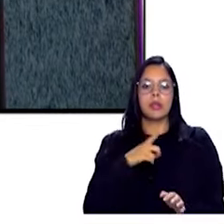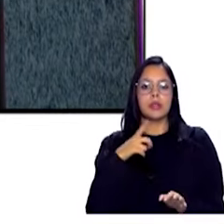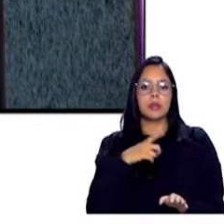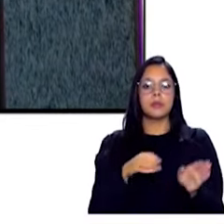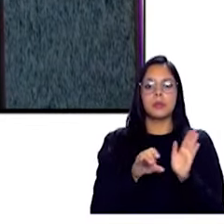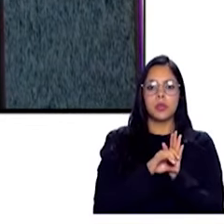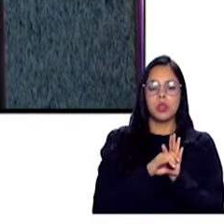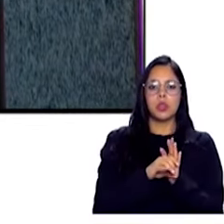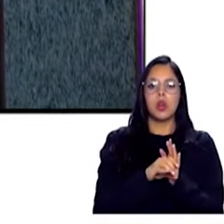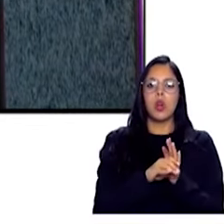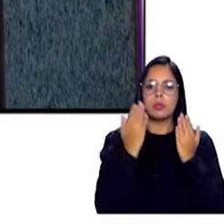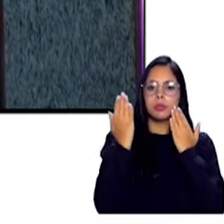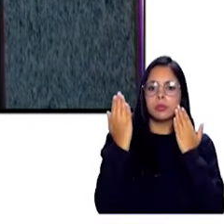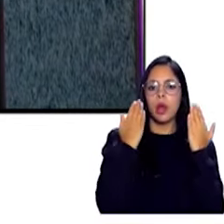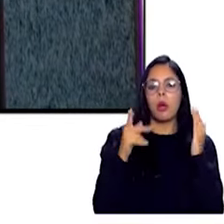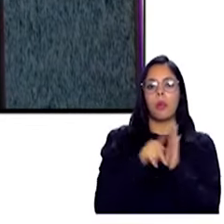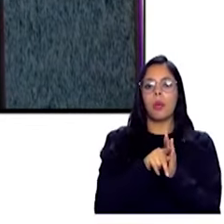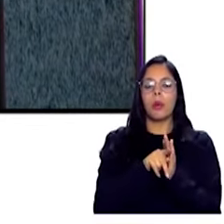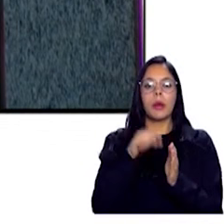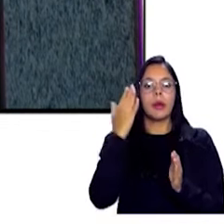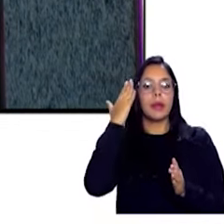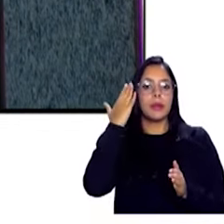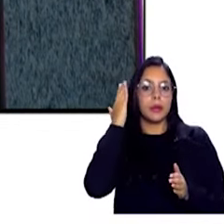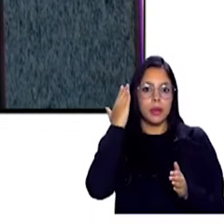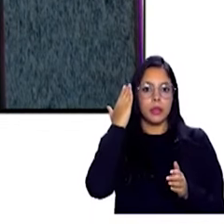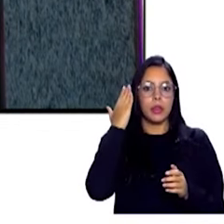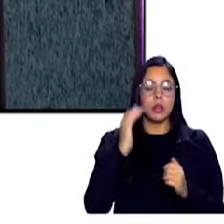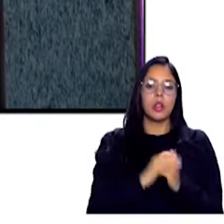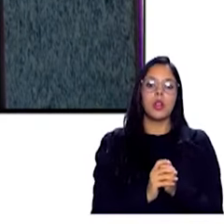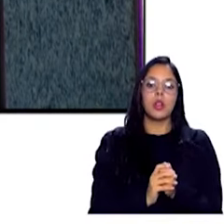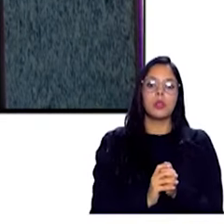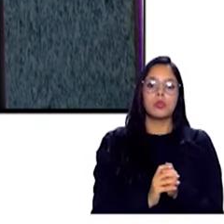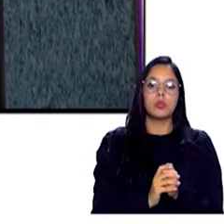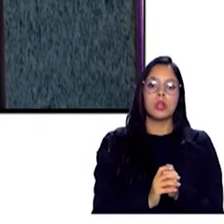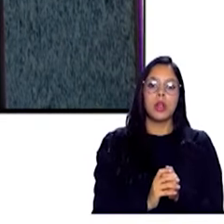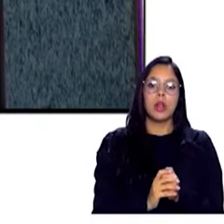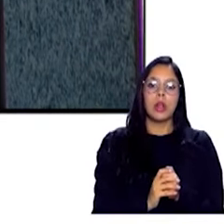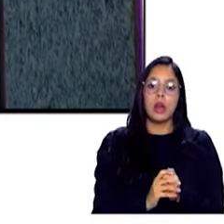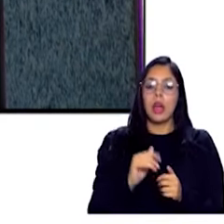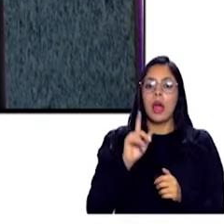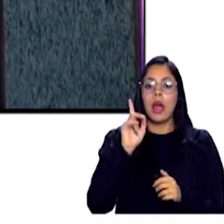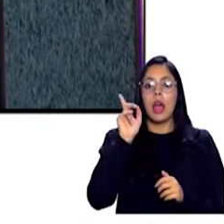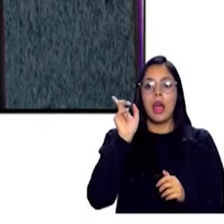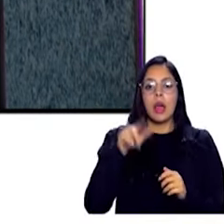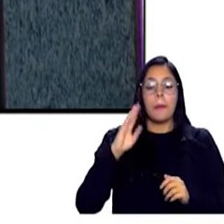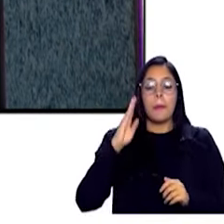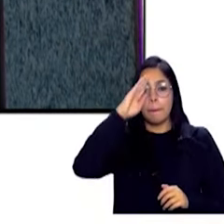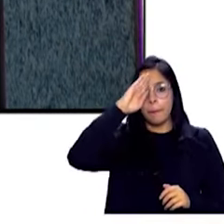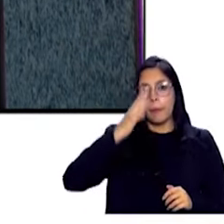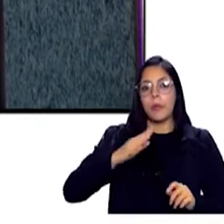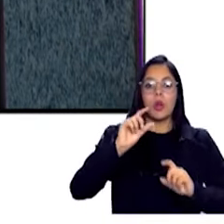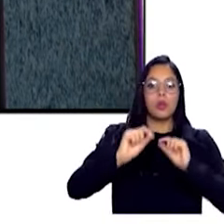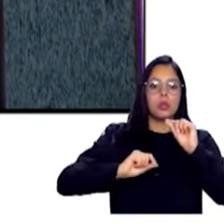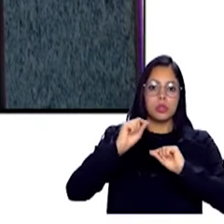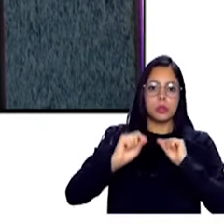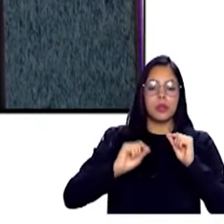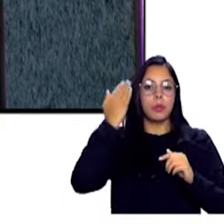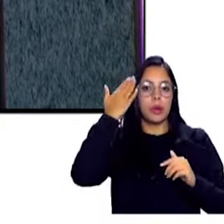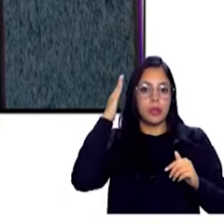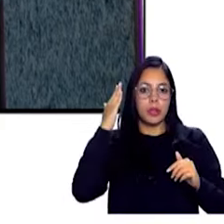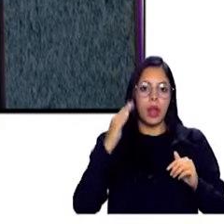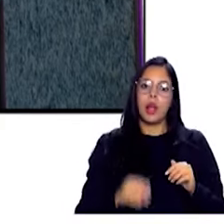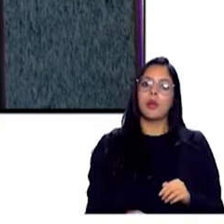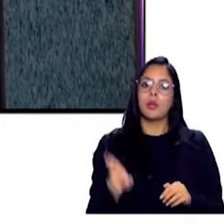parâmetro para interpretar o objeto da interpretação é a lei quando eu tomo a